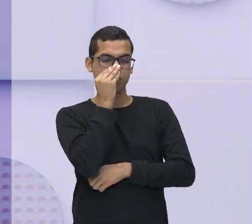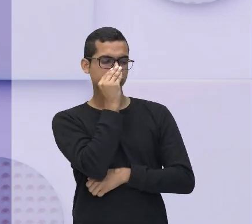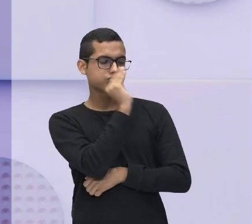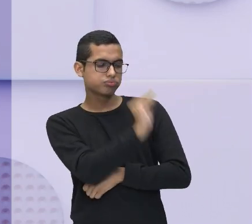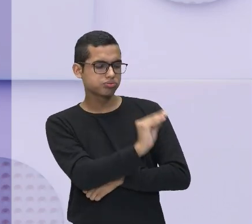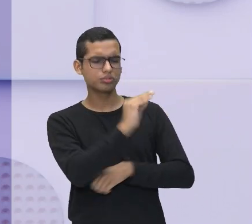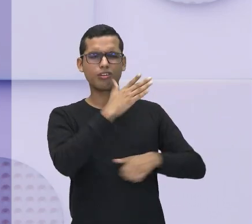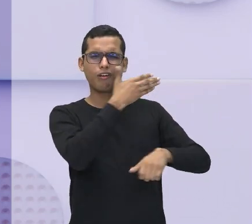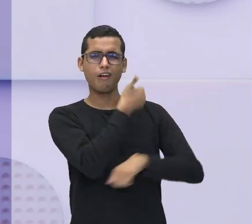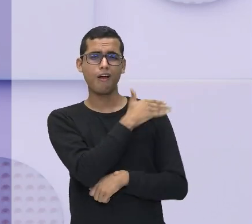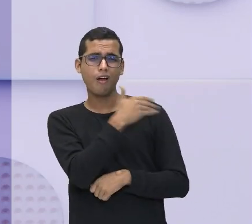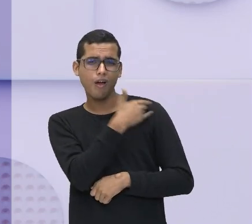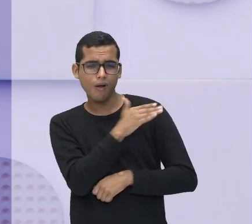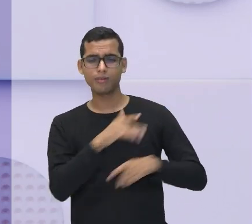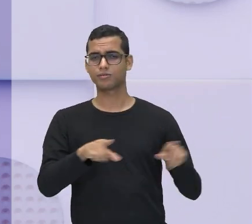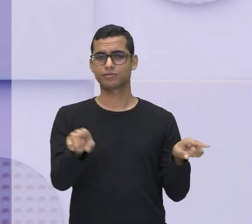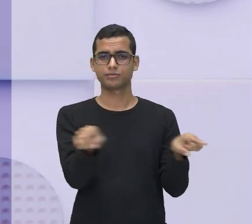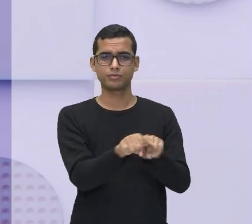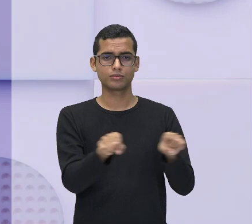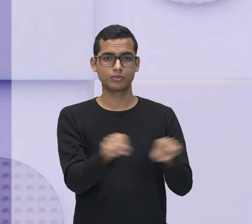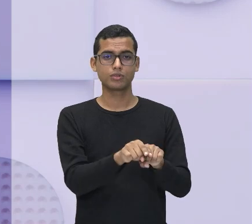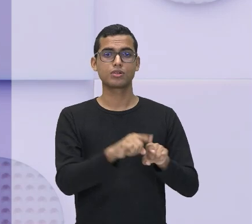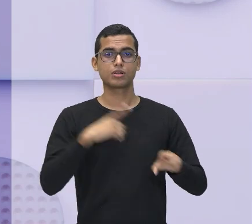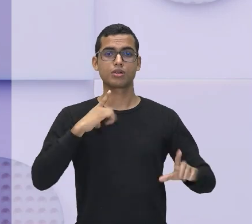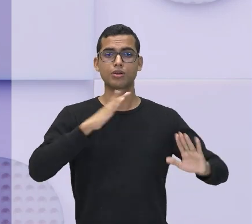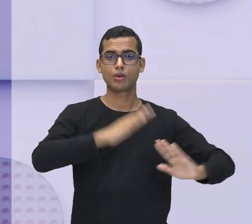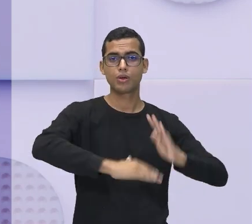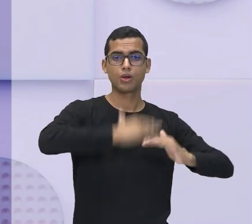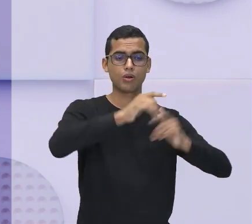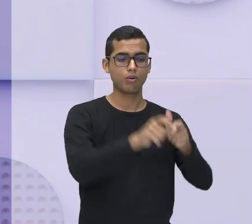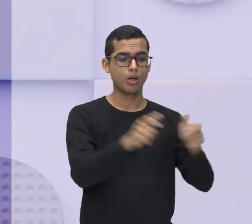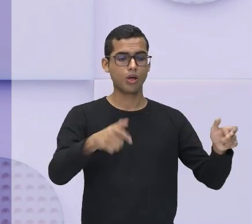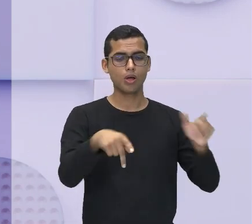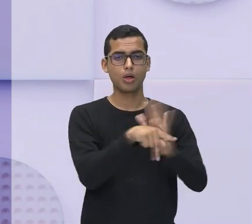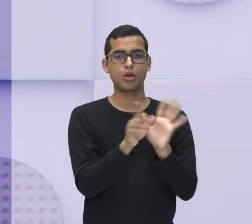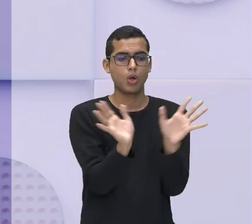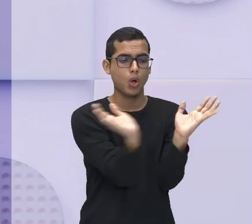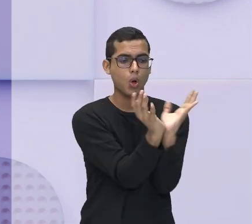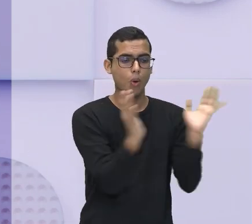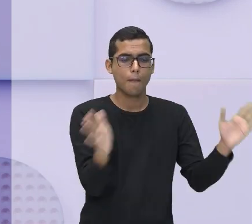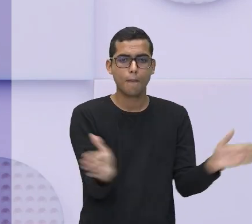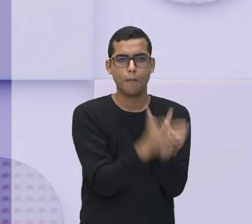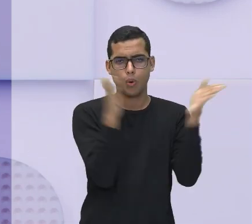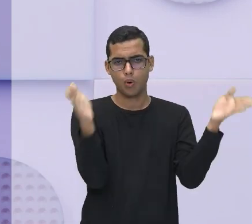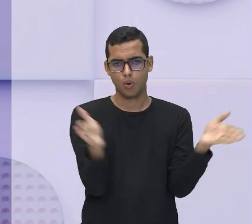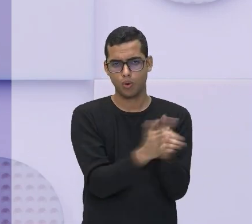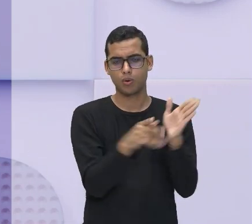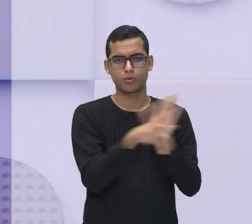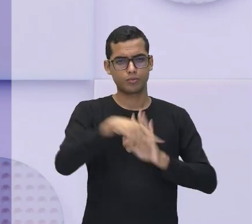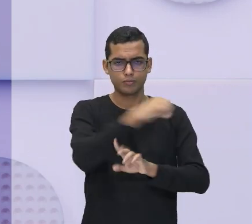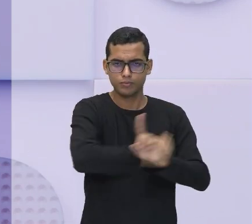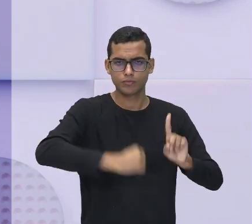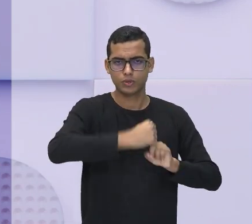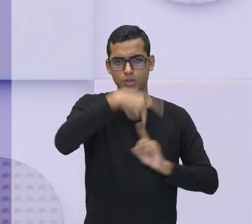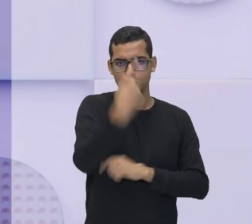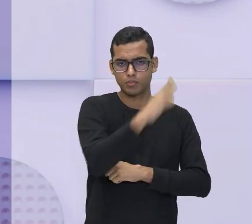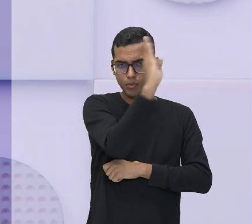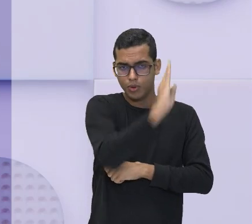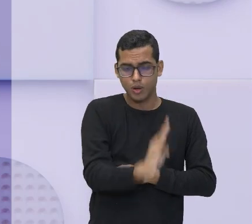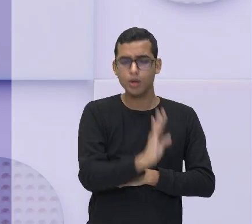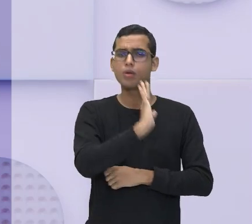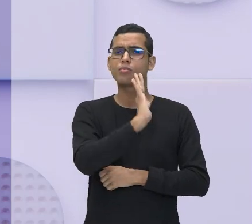são religiões que crescem ali nas classes mais pobres da sociedade brasileira, né, mas isso